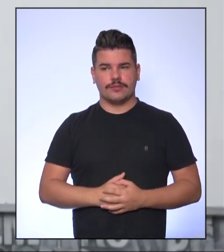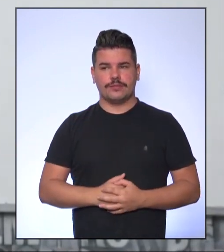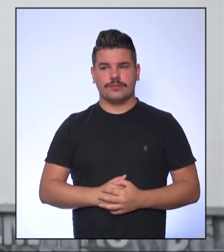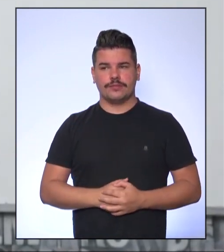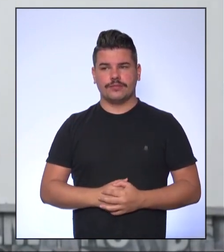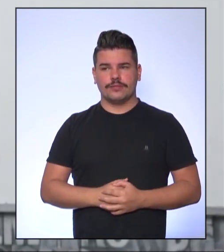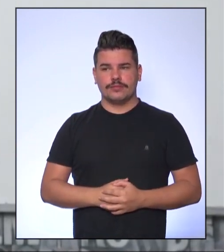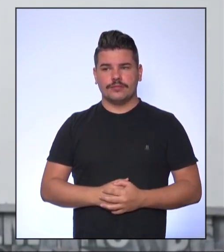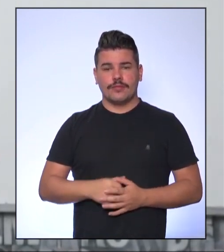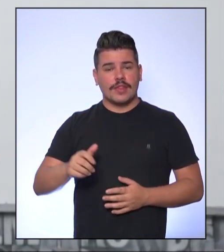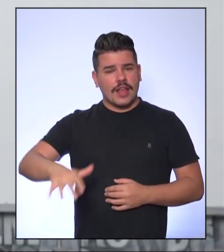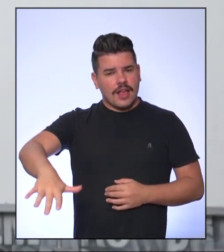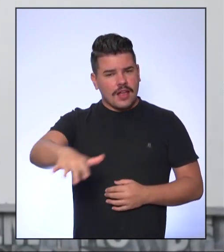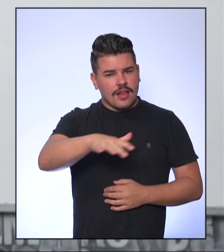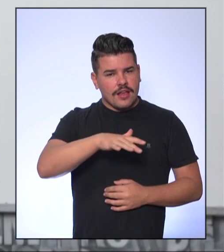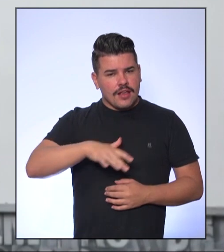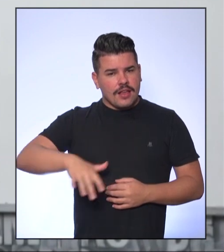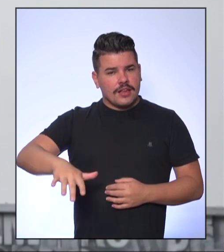no âmbito da